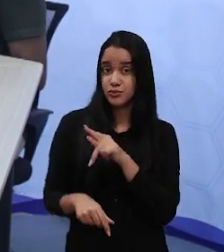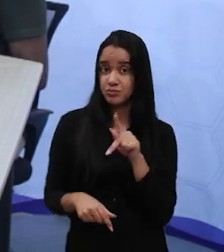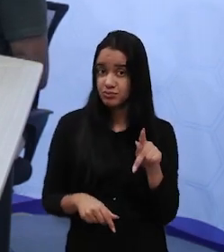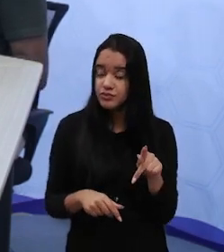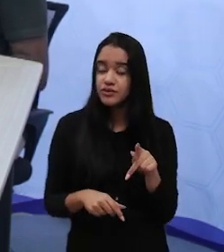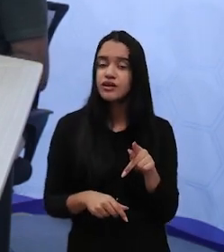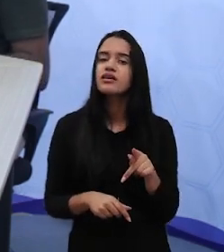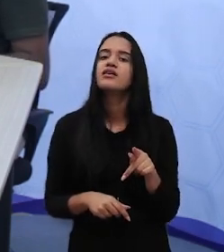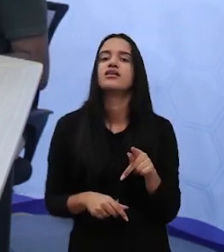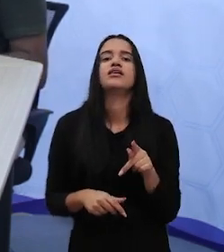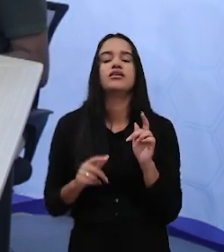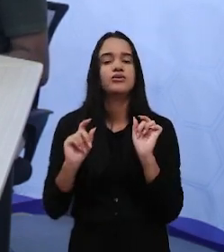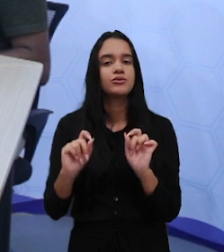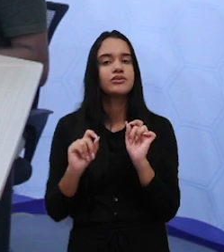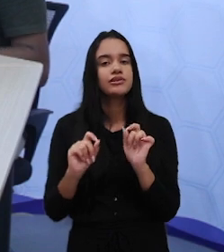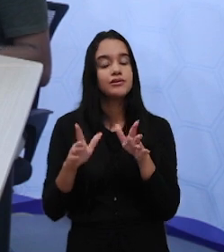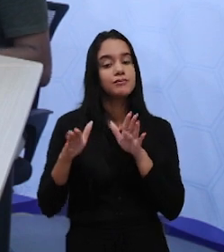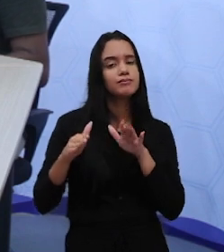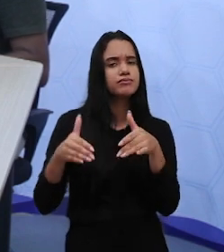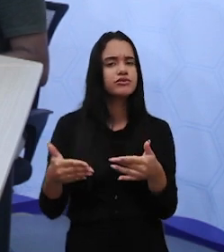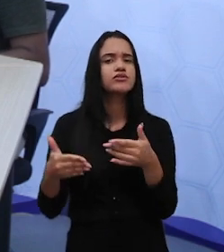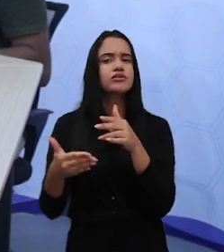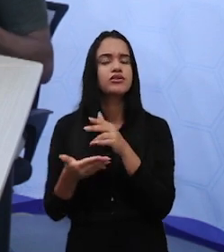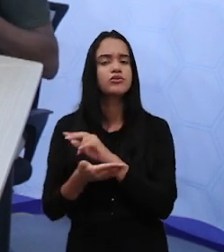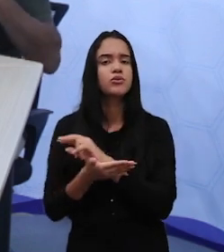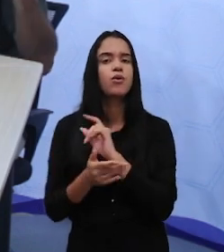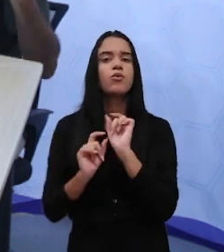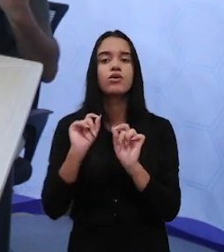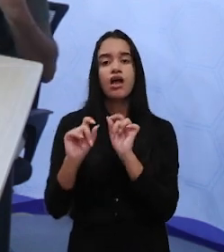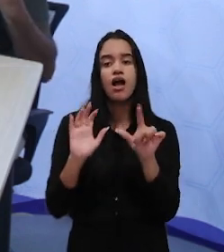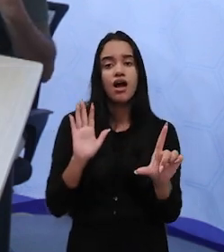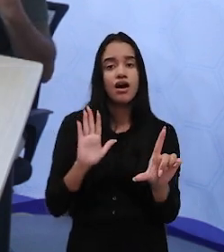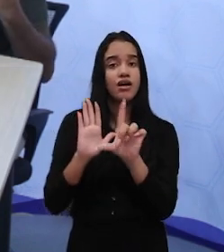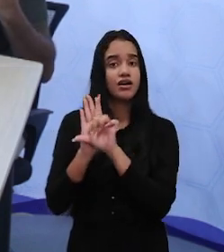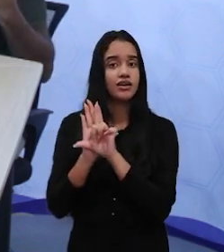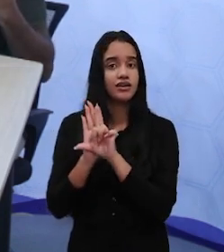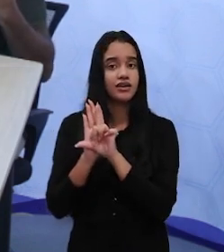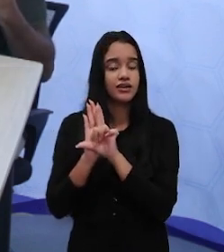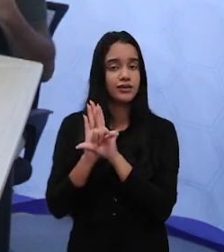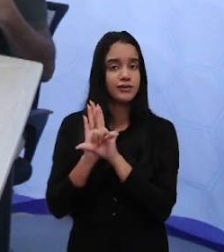decreto aí justamente especificando muitas vezes uma lei que já foi